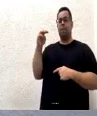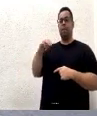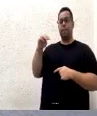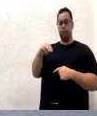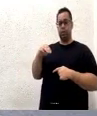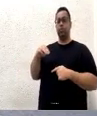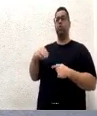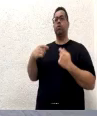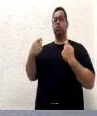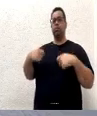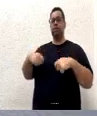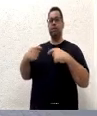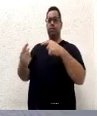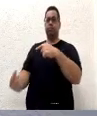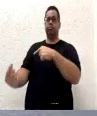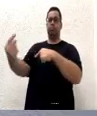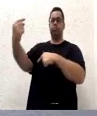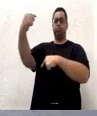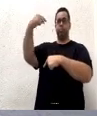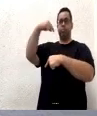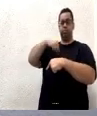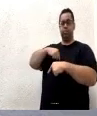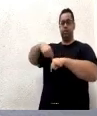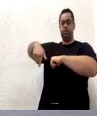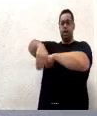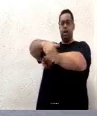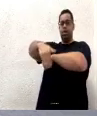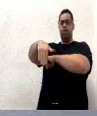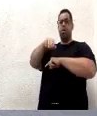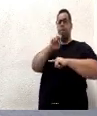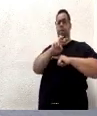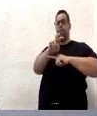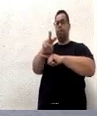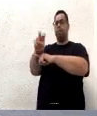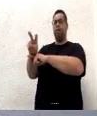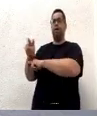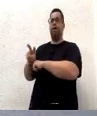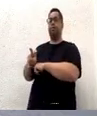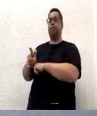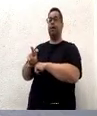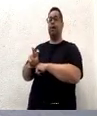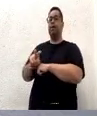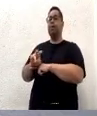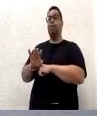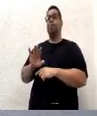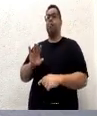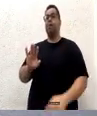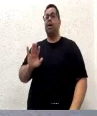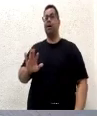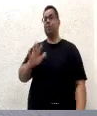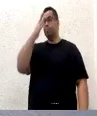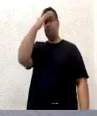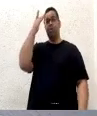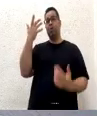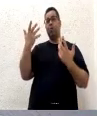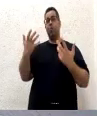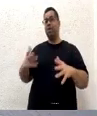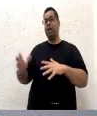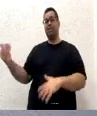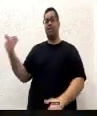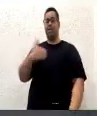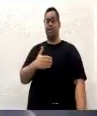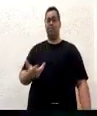ali na rua, enquanto a gente faz a nebulização, e depois ela volta para a sua residência. Deixa arejado e tal, e volta para a sua